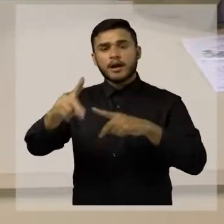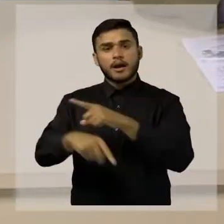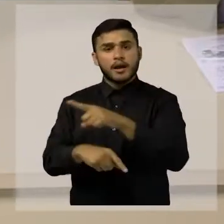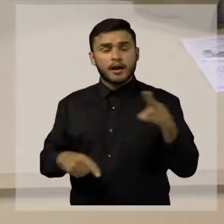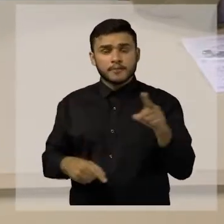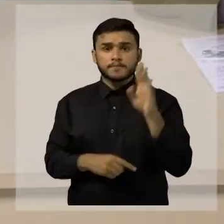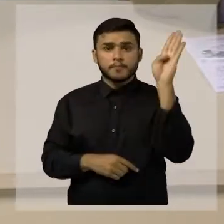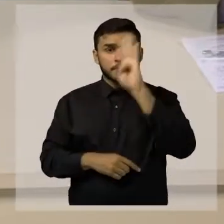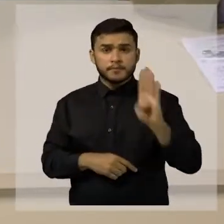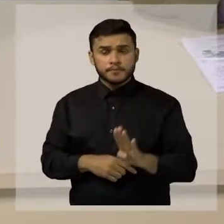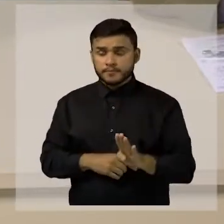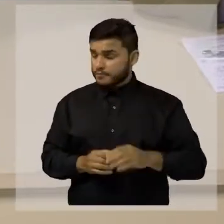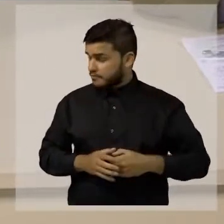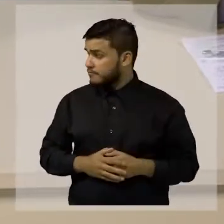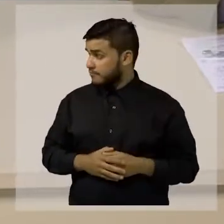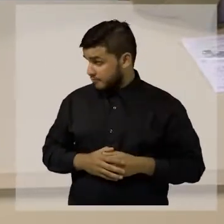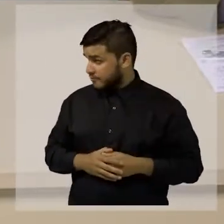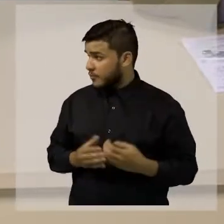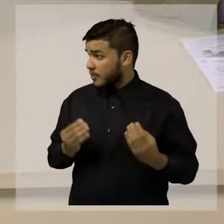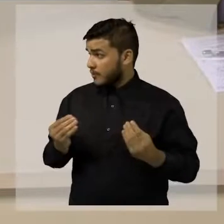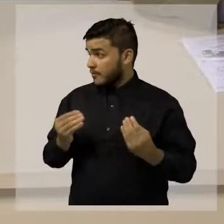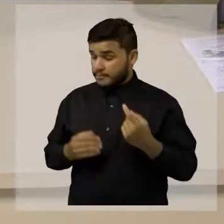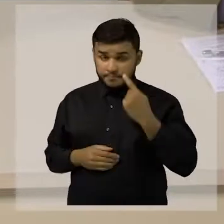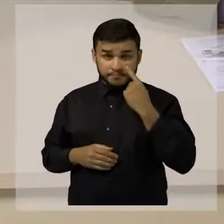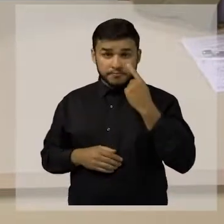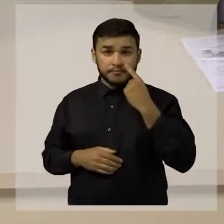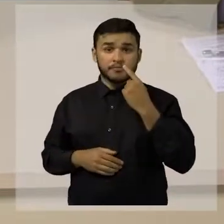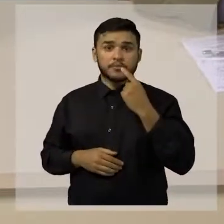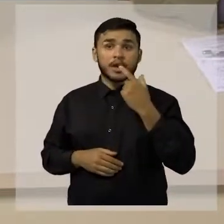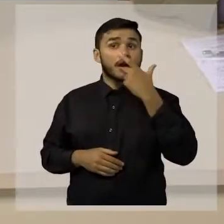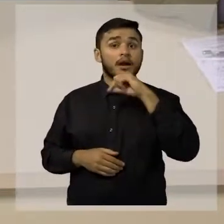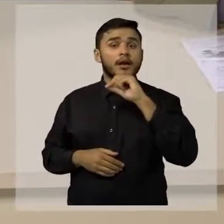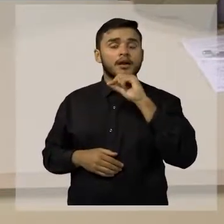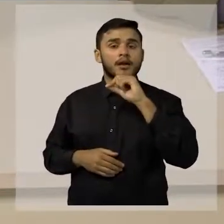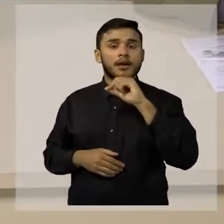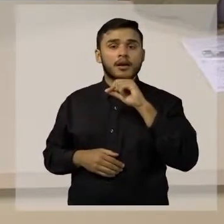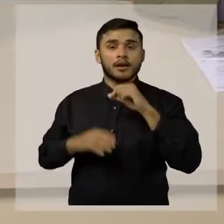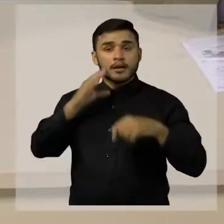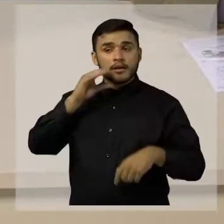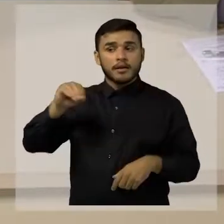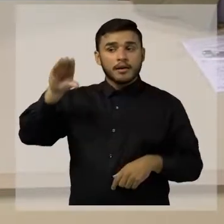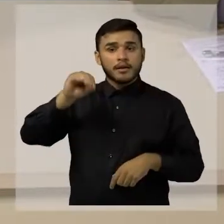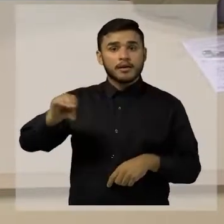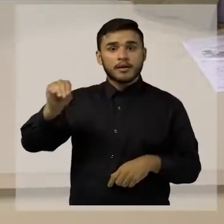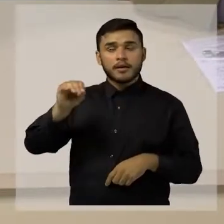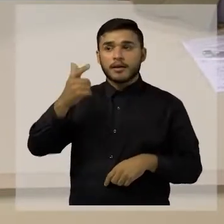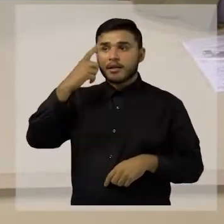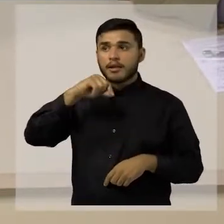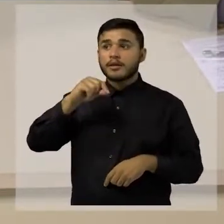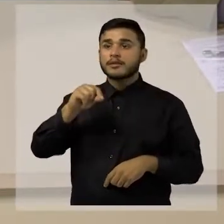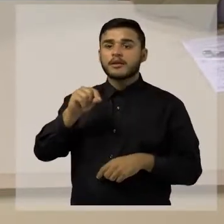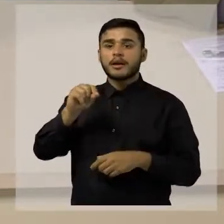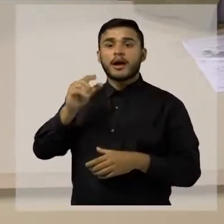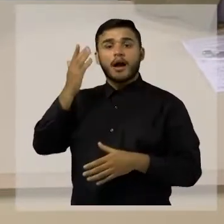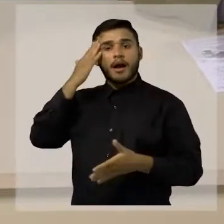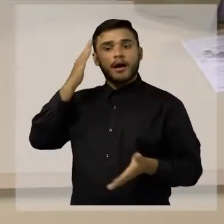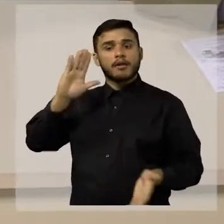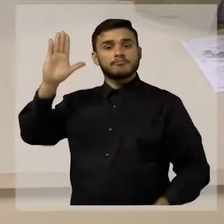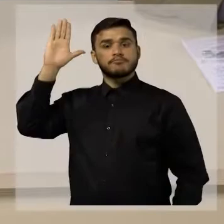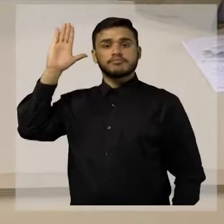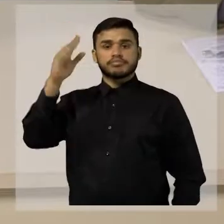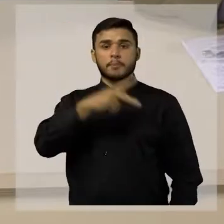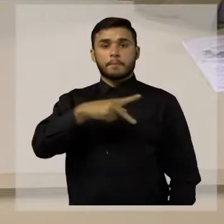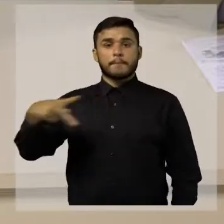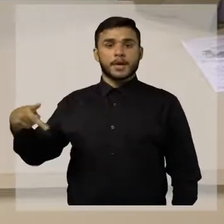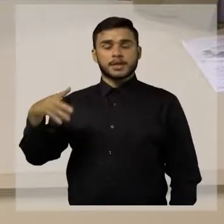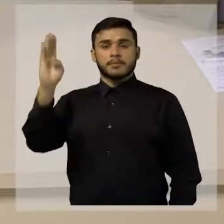população brasileira e cearense, a lembrança mais forte é do candidato Ciro Gomes a presidente da República.